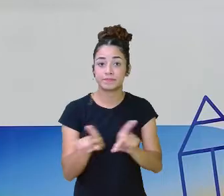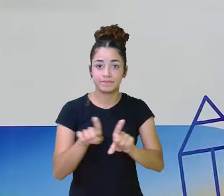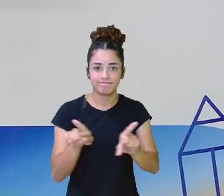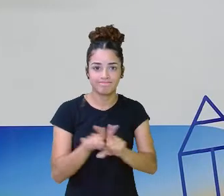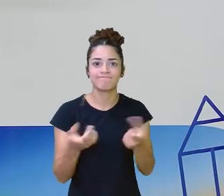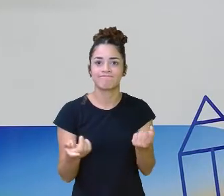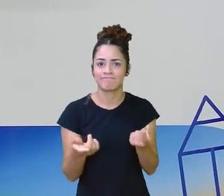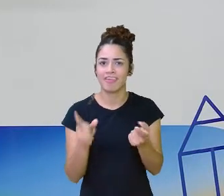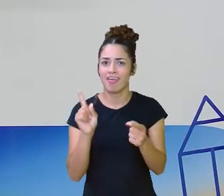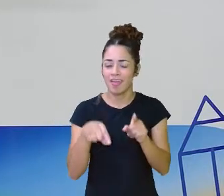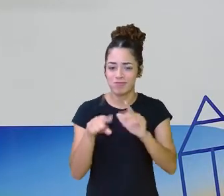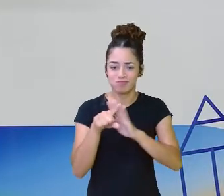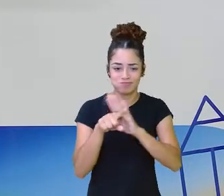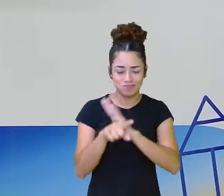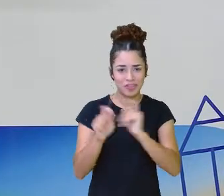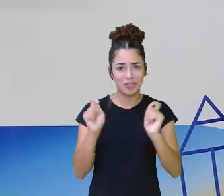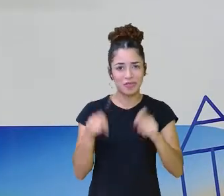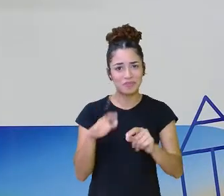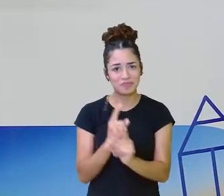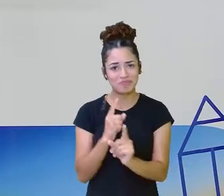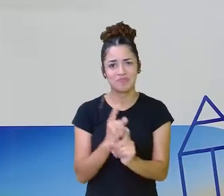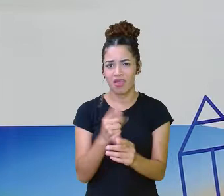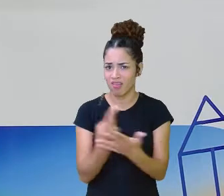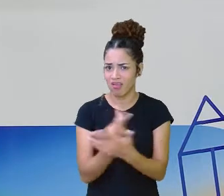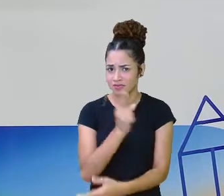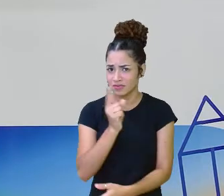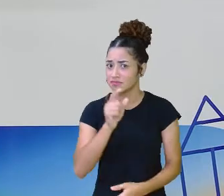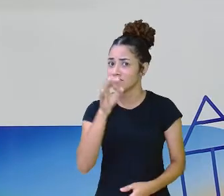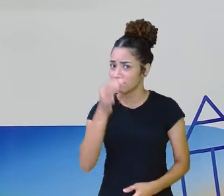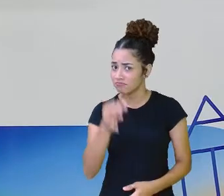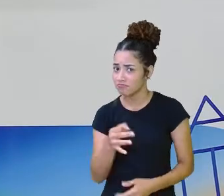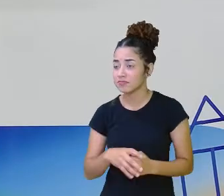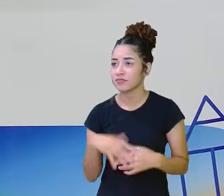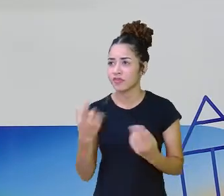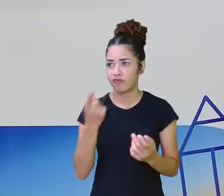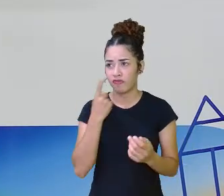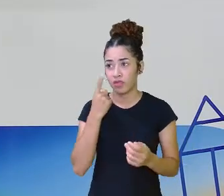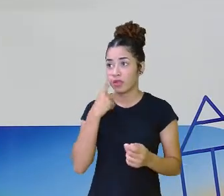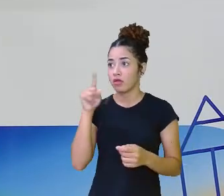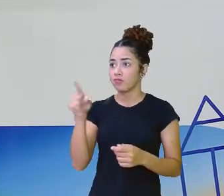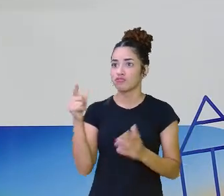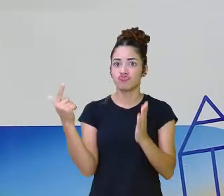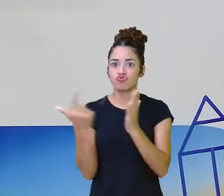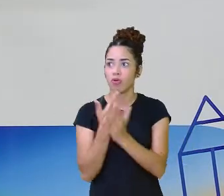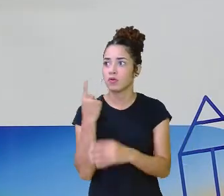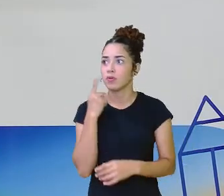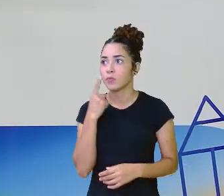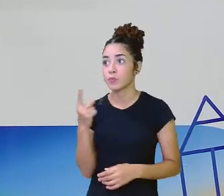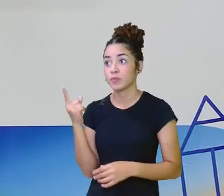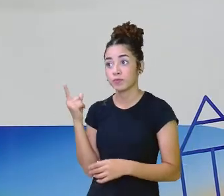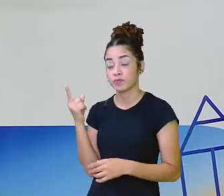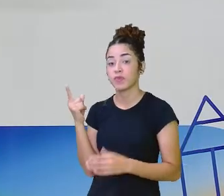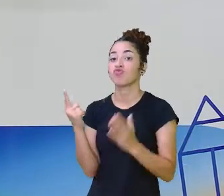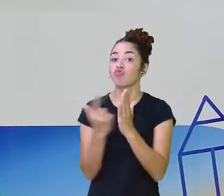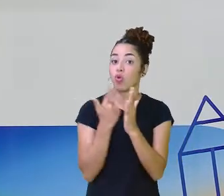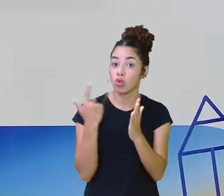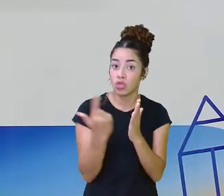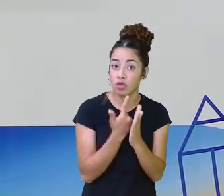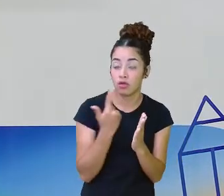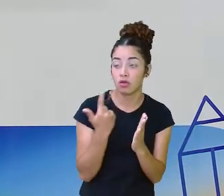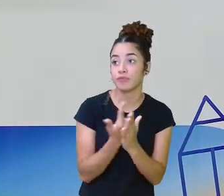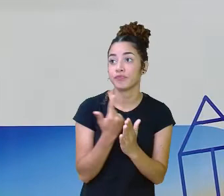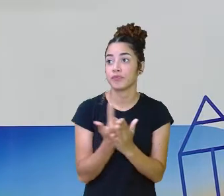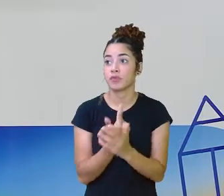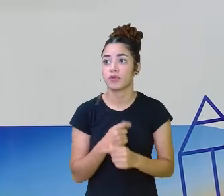fonte de busca, gente. Não está errado não, tá? E olha só, como a gente viu aqui, ó, tem no noticiário, quem a gente acompanha no noticiário, tem no jornal,